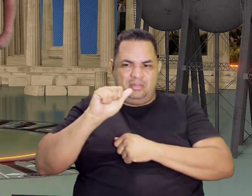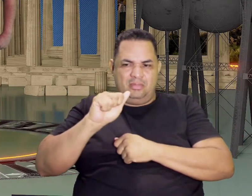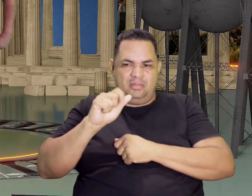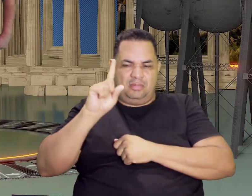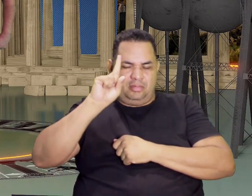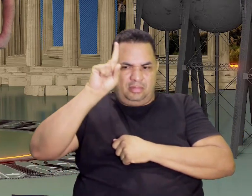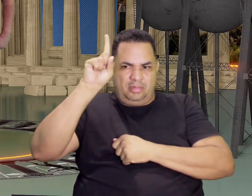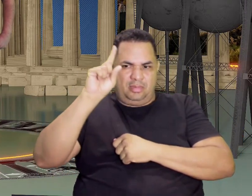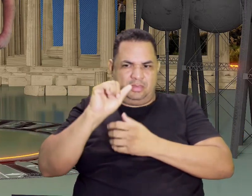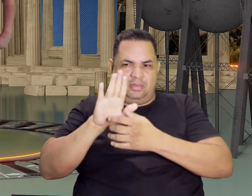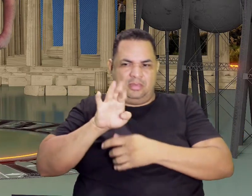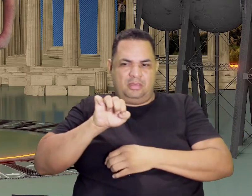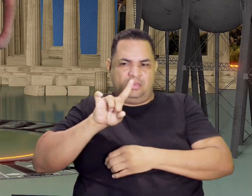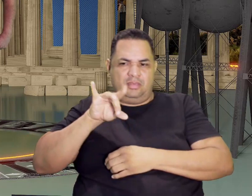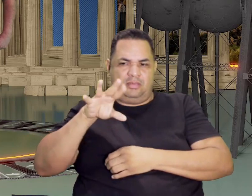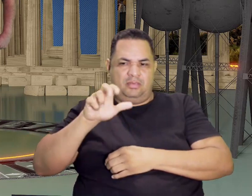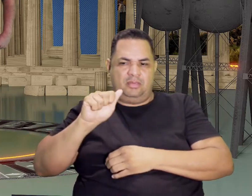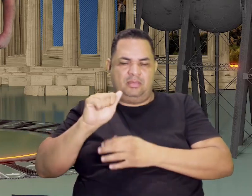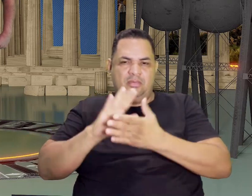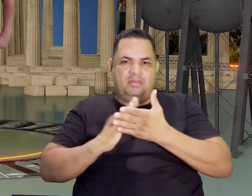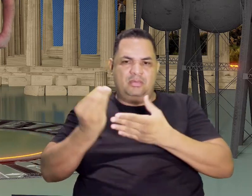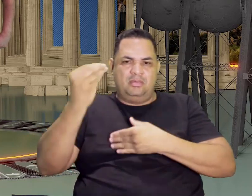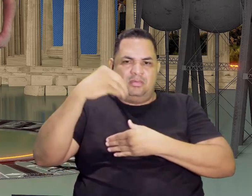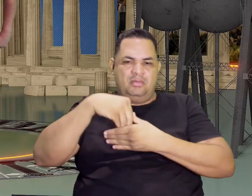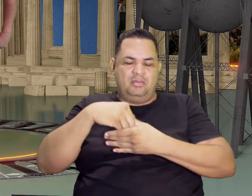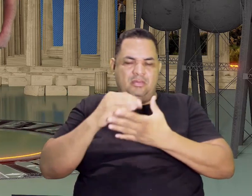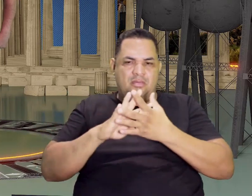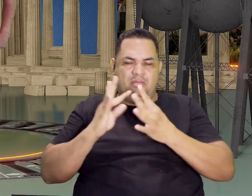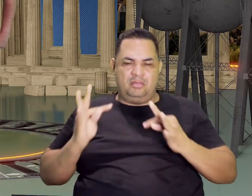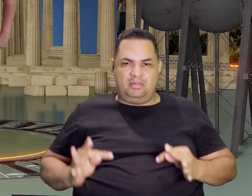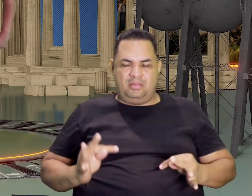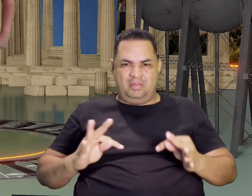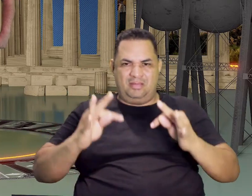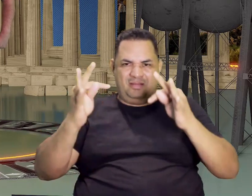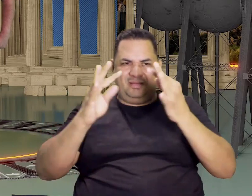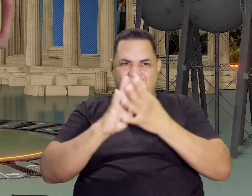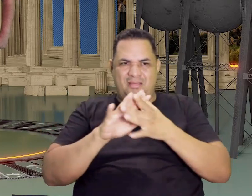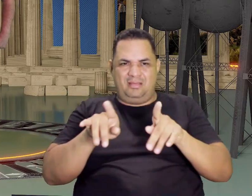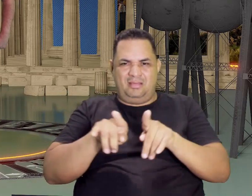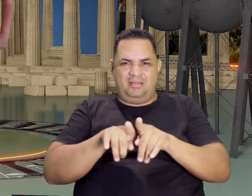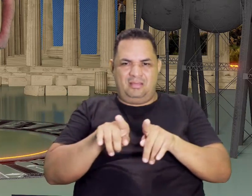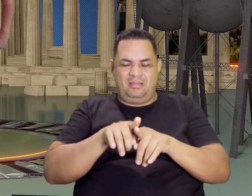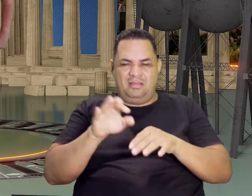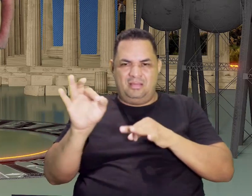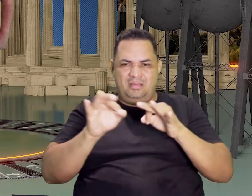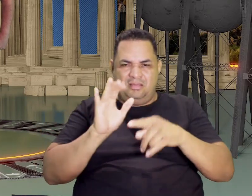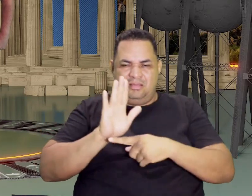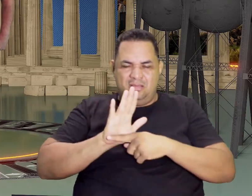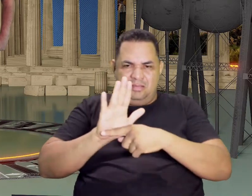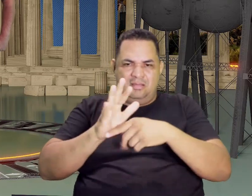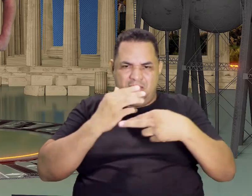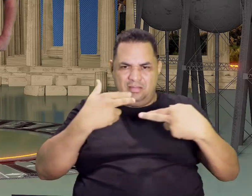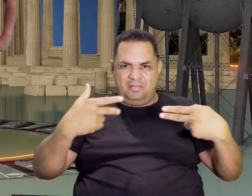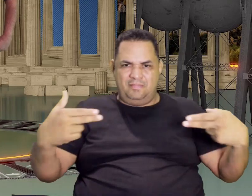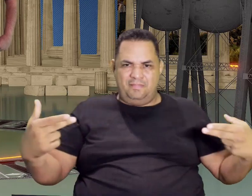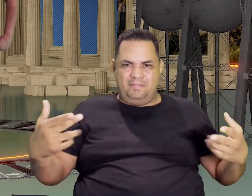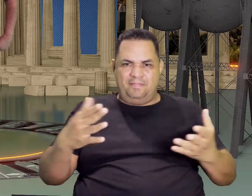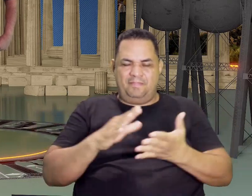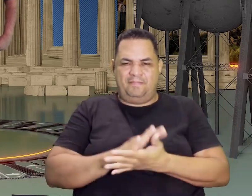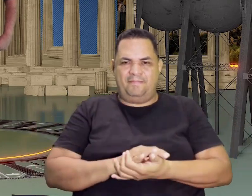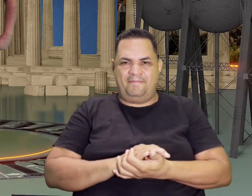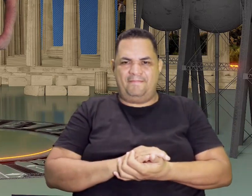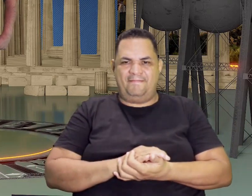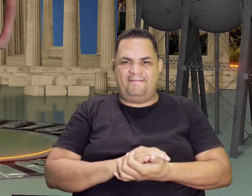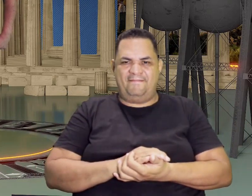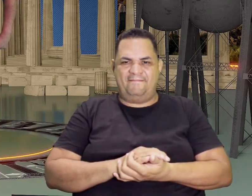artificial. É uma linguagem em si dentro da tecnologia que, além de preocupar, também vai ajudar muitas coisas nessa